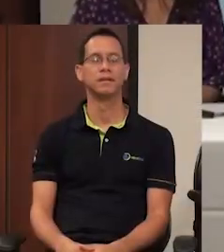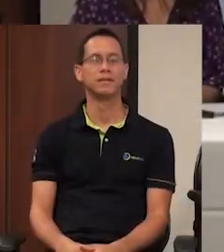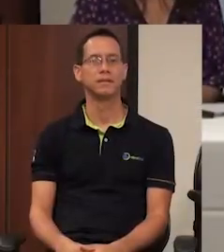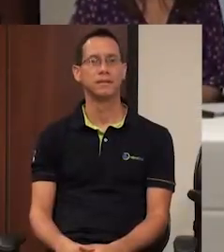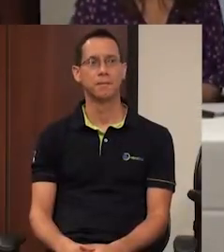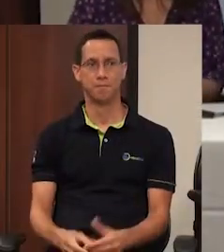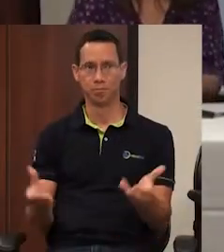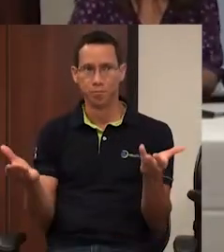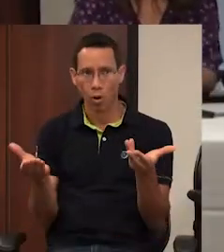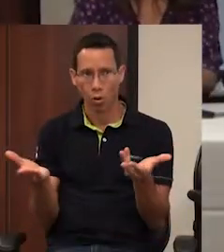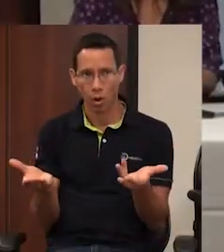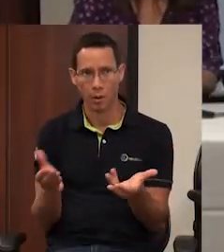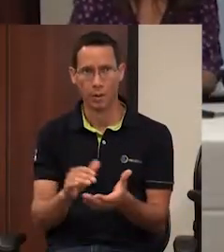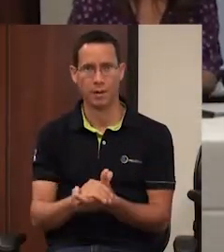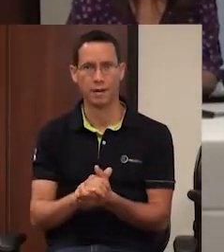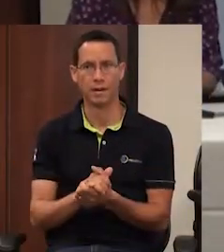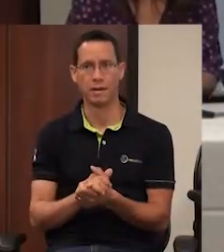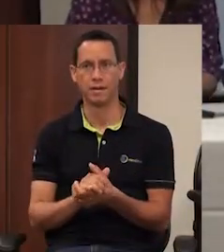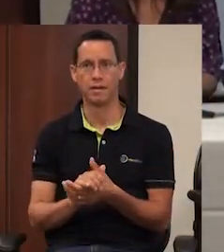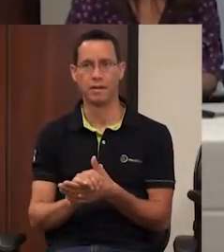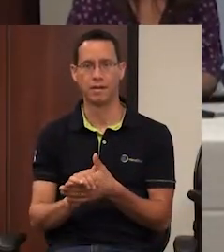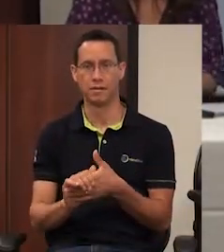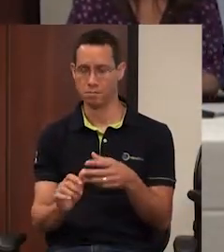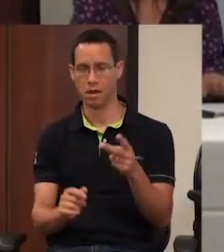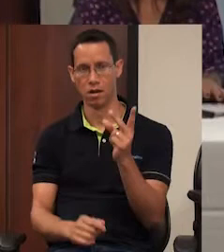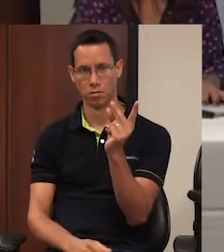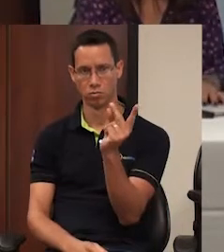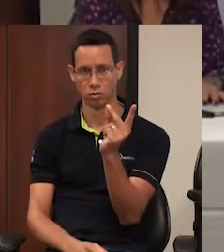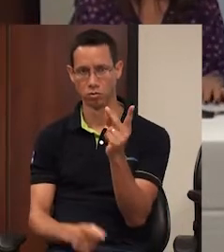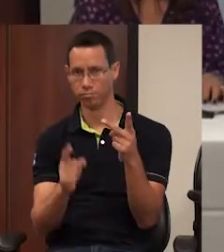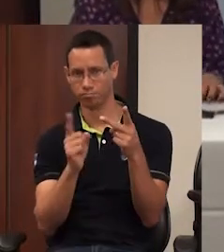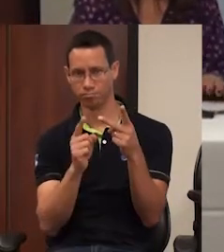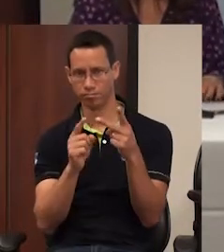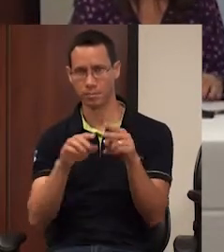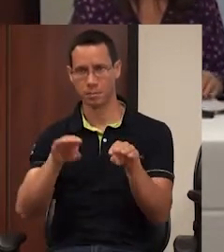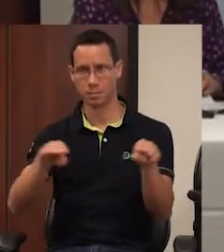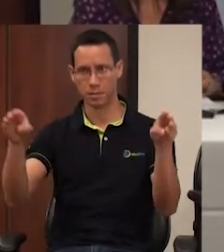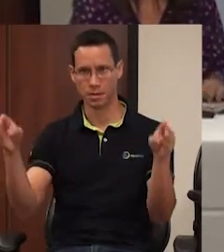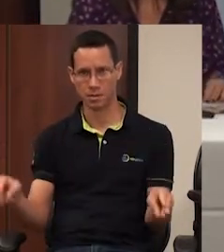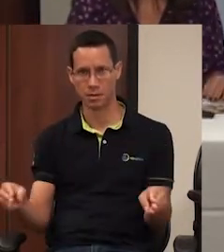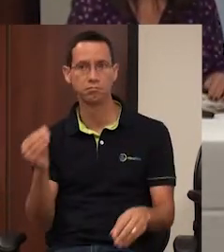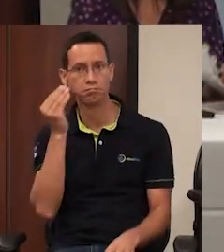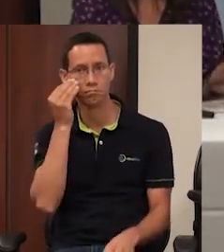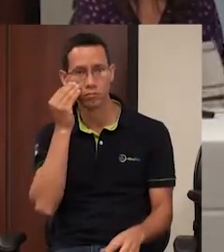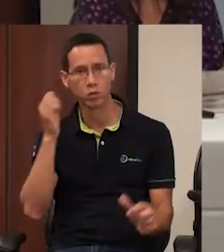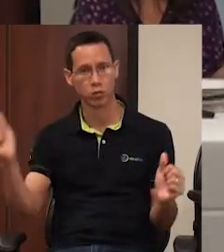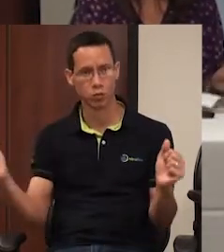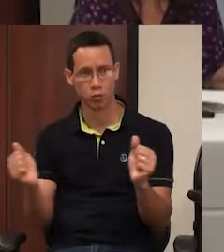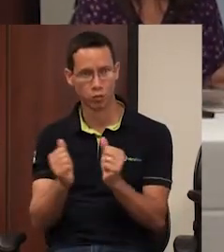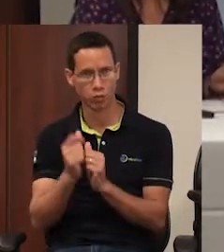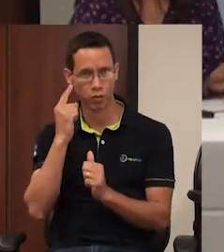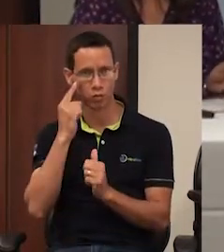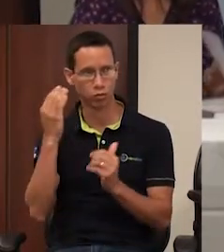A gente vai agora passar para a segunda mesa. Acho que a gente pode tentar juntar, se tiver alguma dúvida,